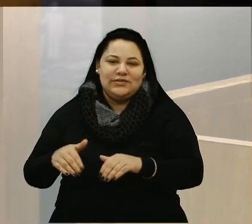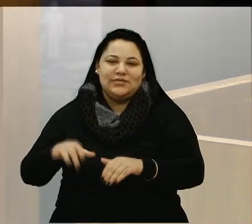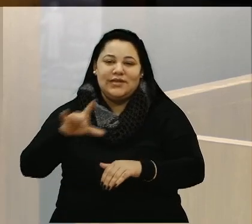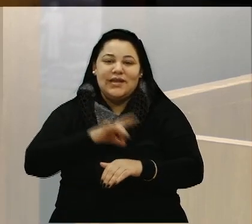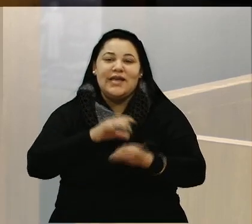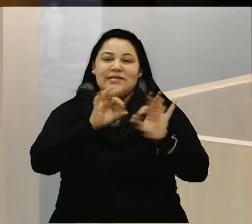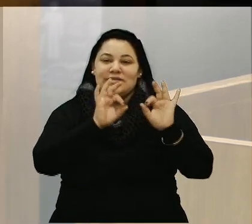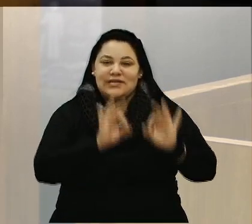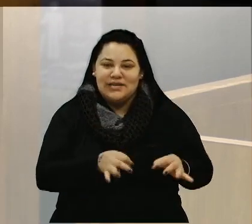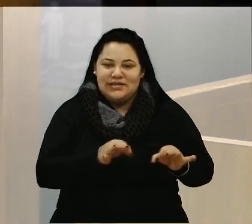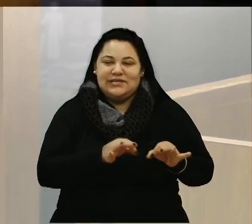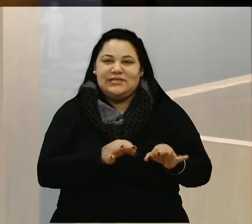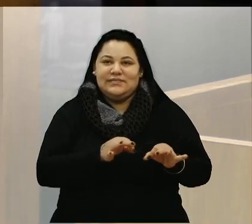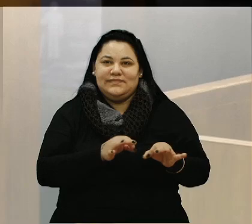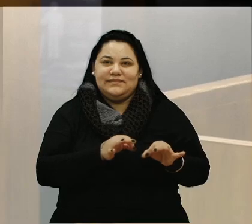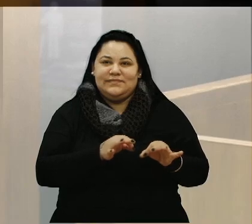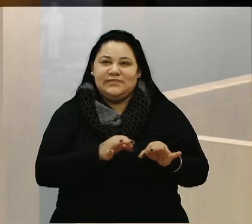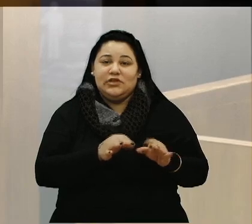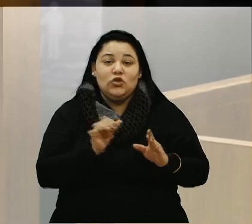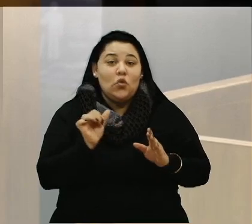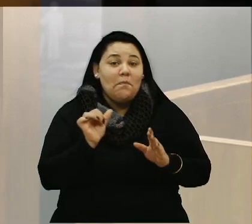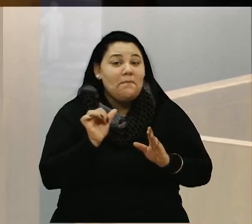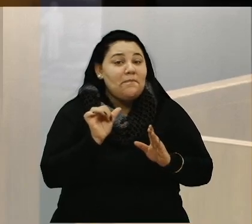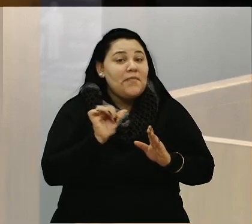que na pior das hipóteses,